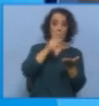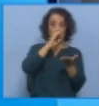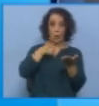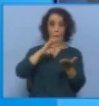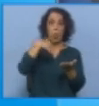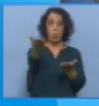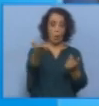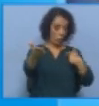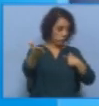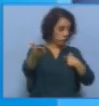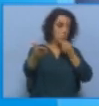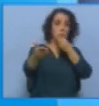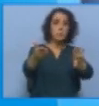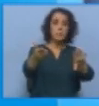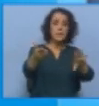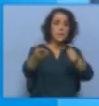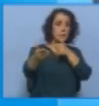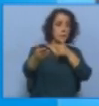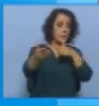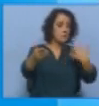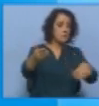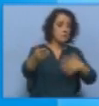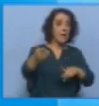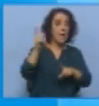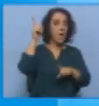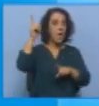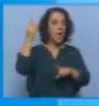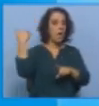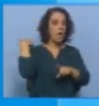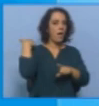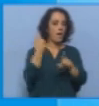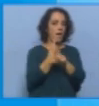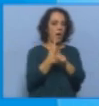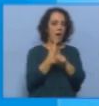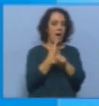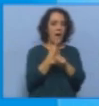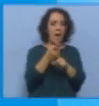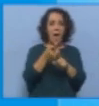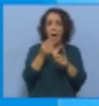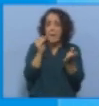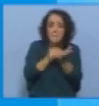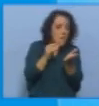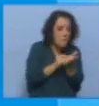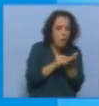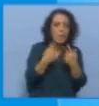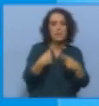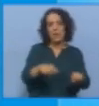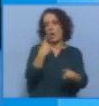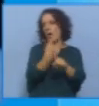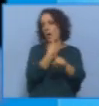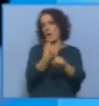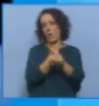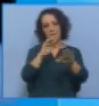vou ficar eu sem. E o convite realmente é esse a percebermos. Não há ninguém tão pobre que não tenha nada para dar, não há ninguém tão rico que não tenha nada